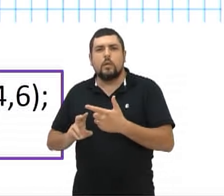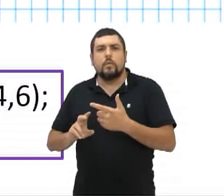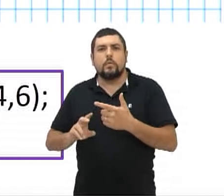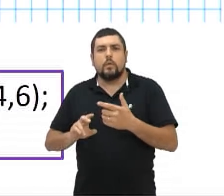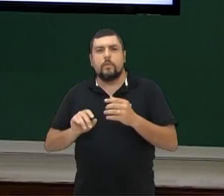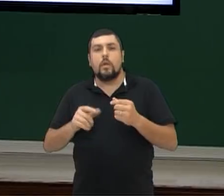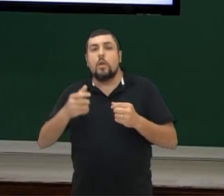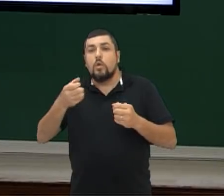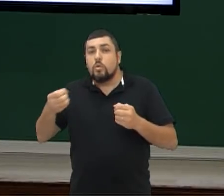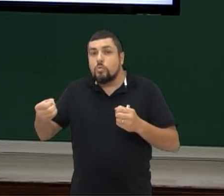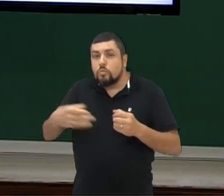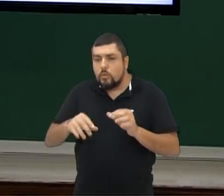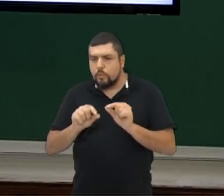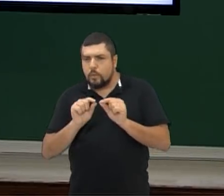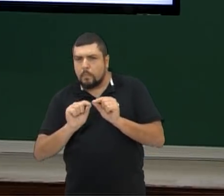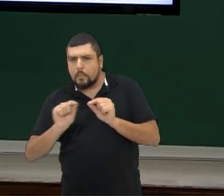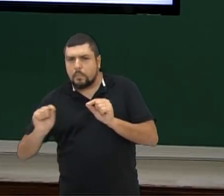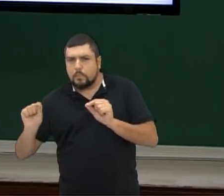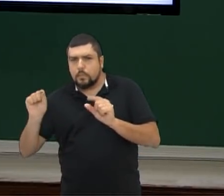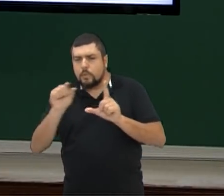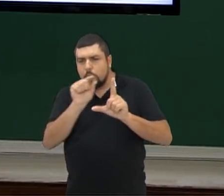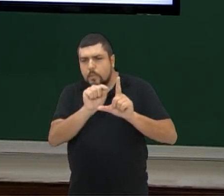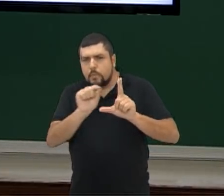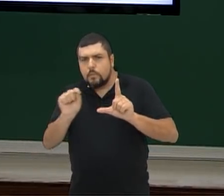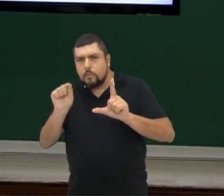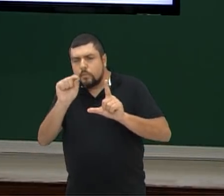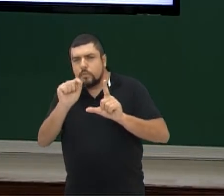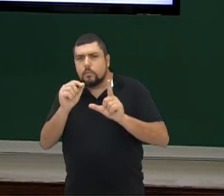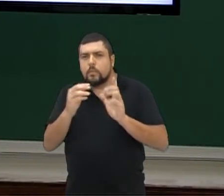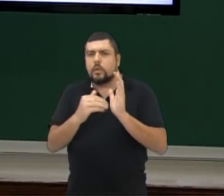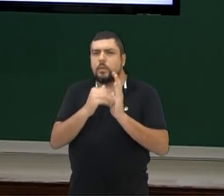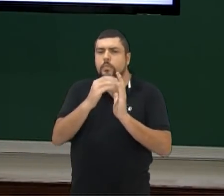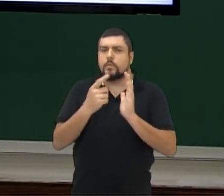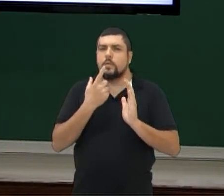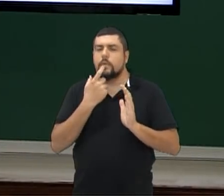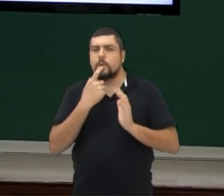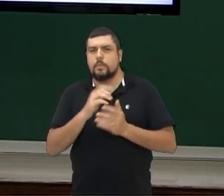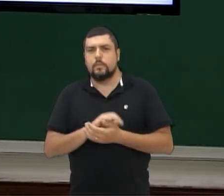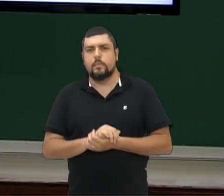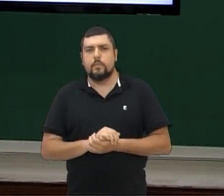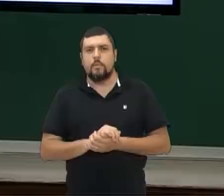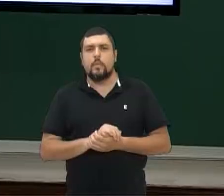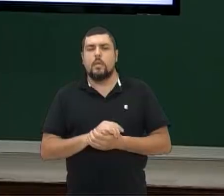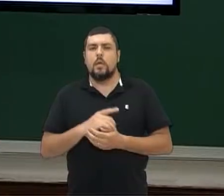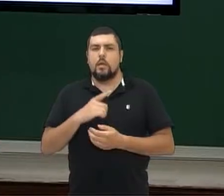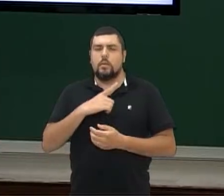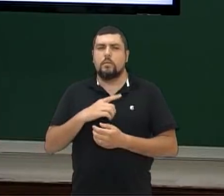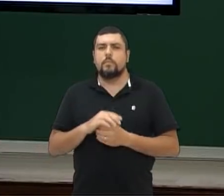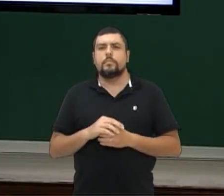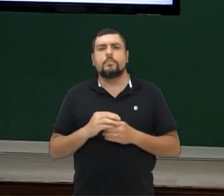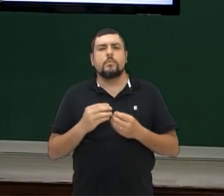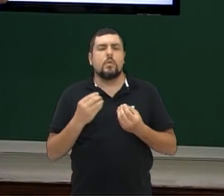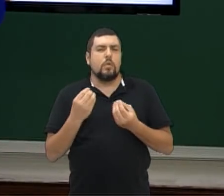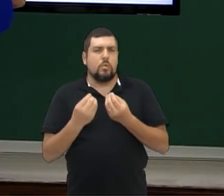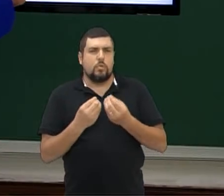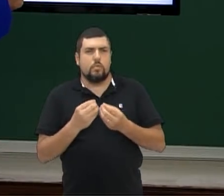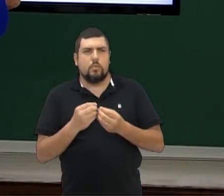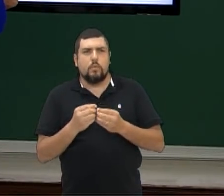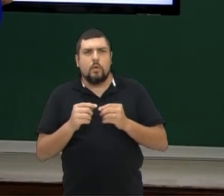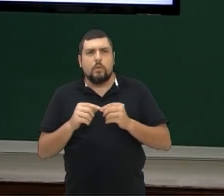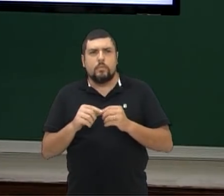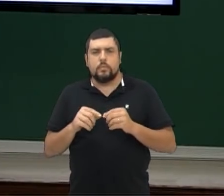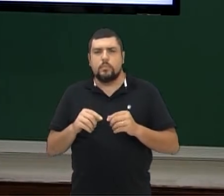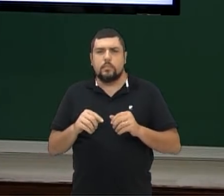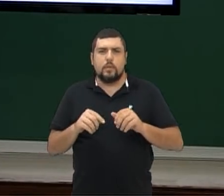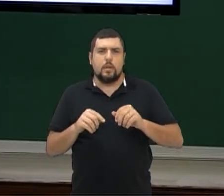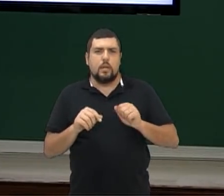que ele passou dessa figura que ele já tem é 4 e 6. Vamos colocar como a